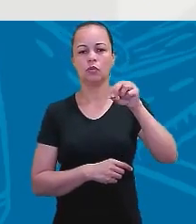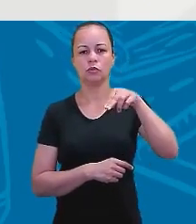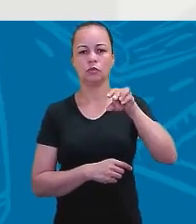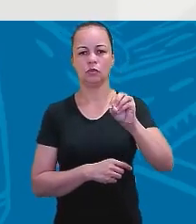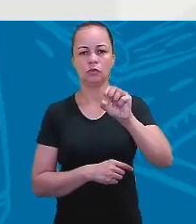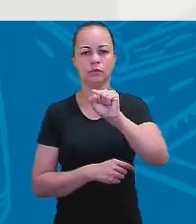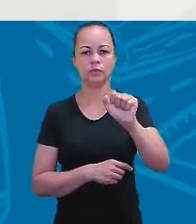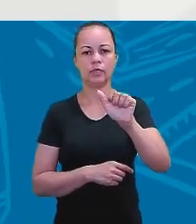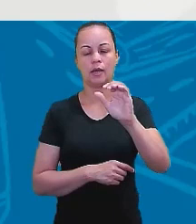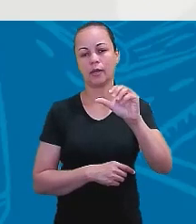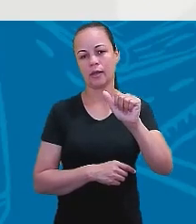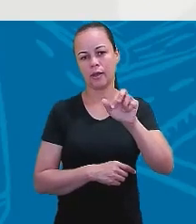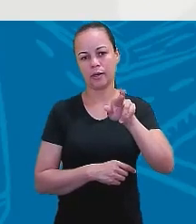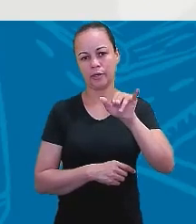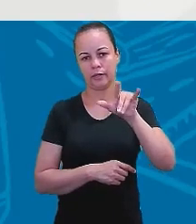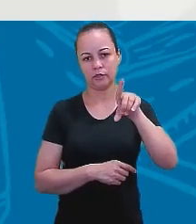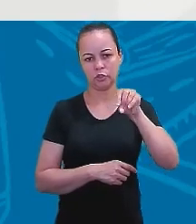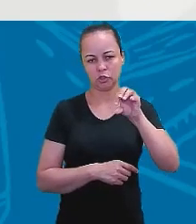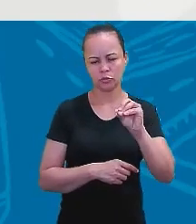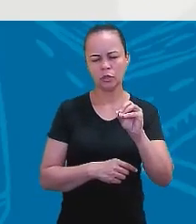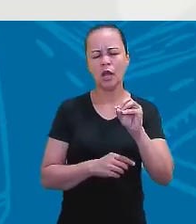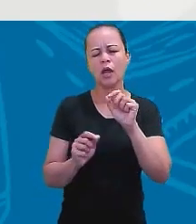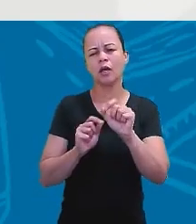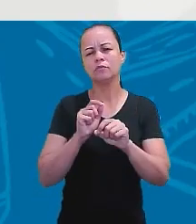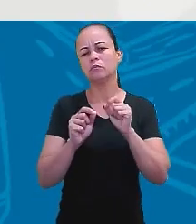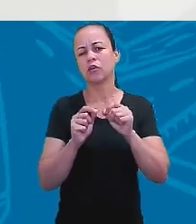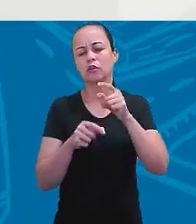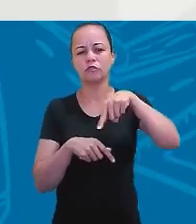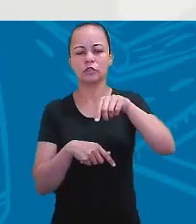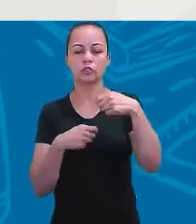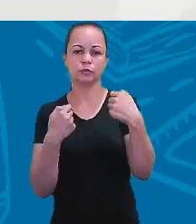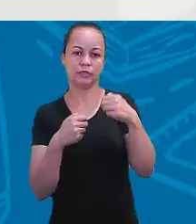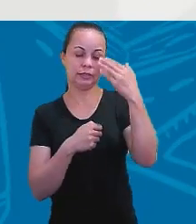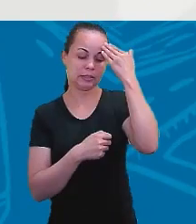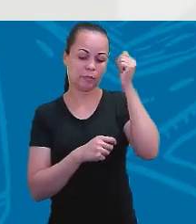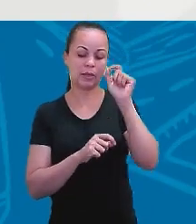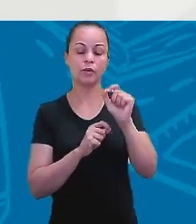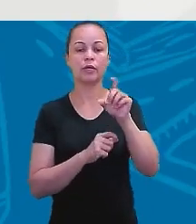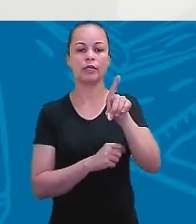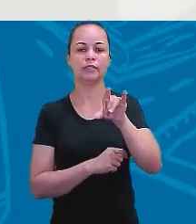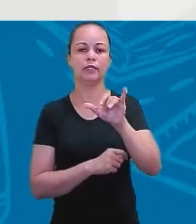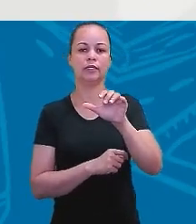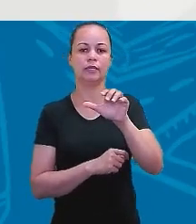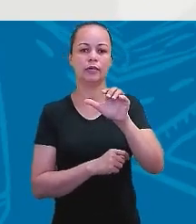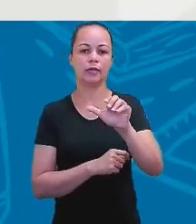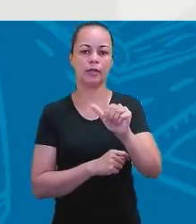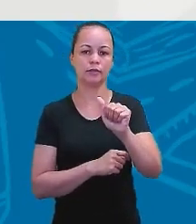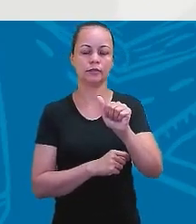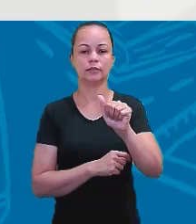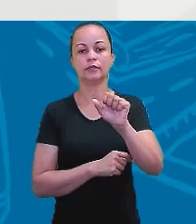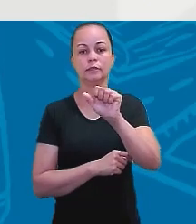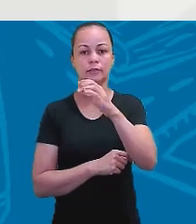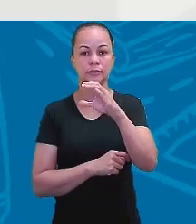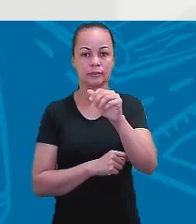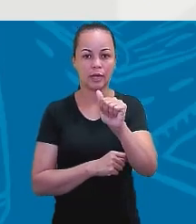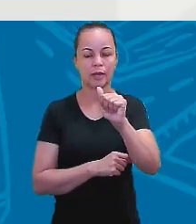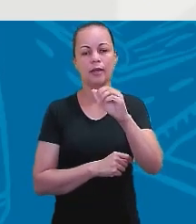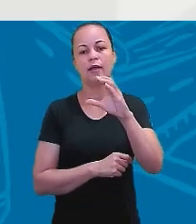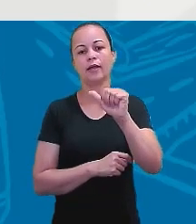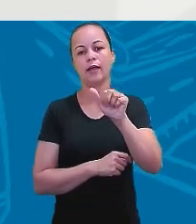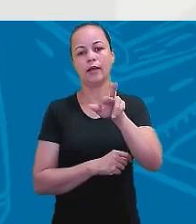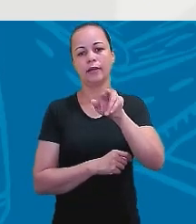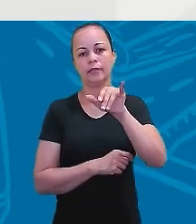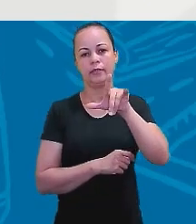Que é aqueles que são realmente cobrados e que vocês precisam saber são os disacarídeos. Eles são formados a partir de quê? De